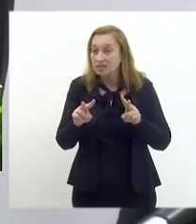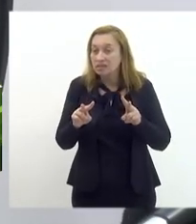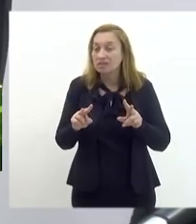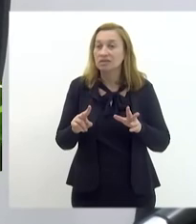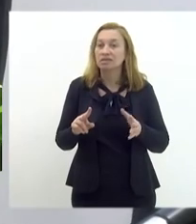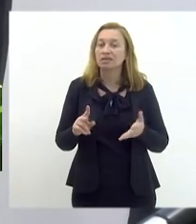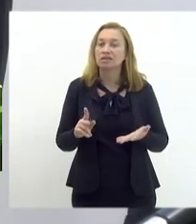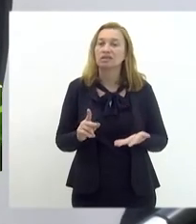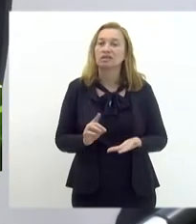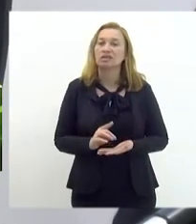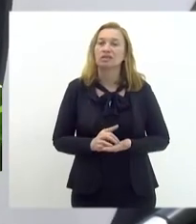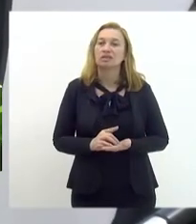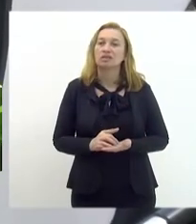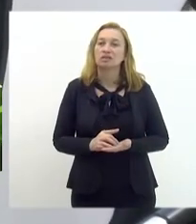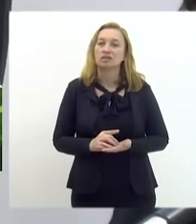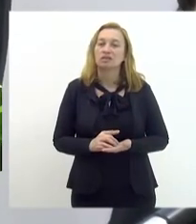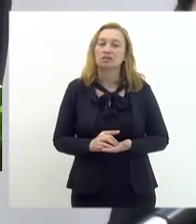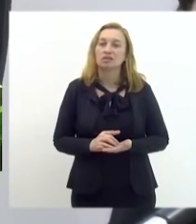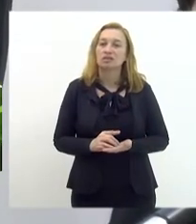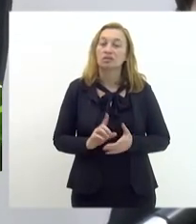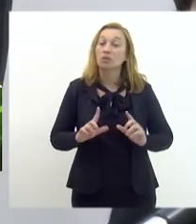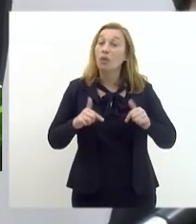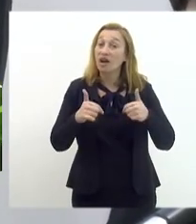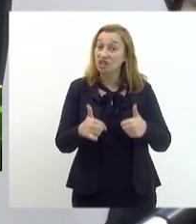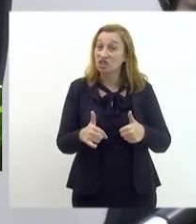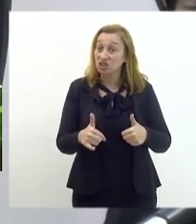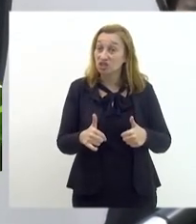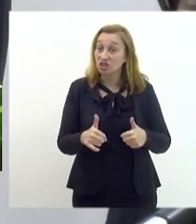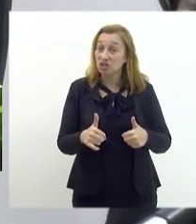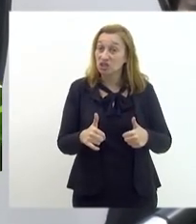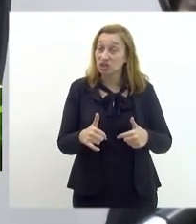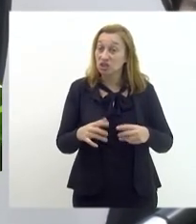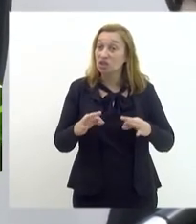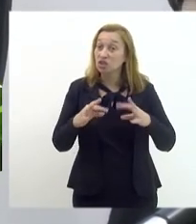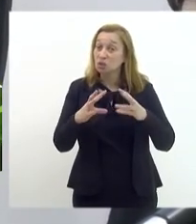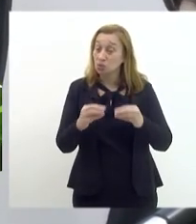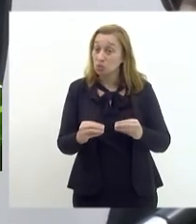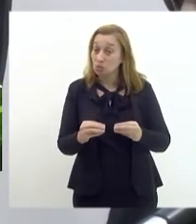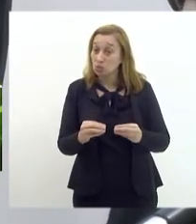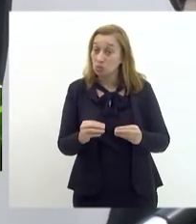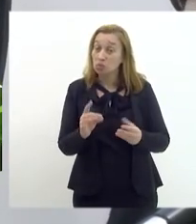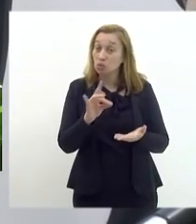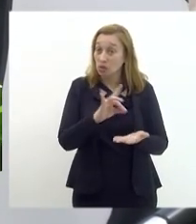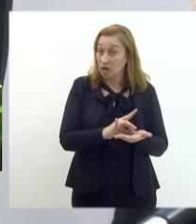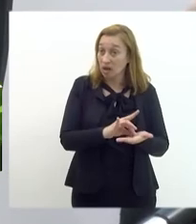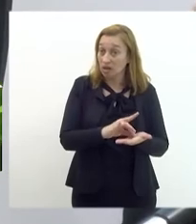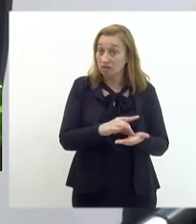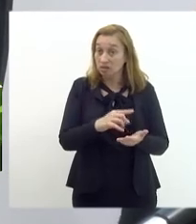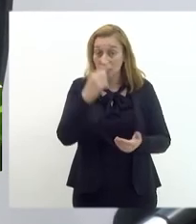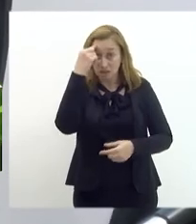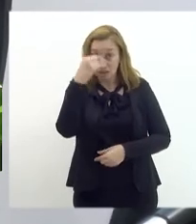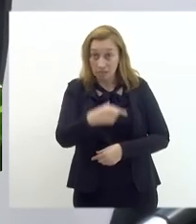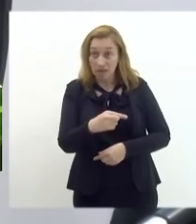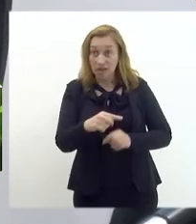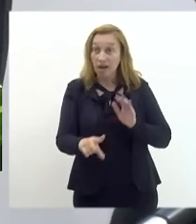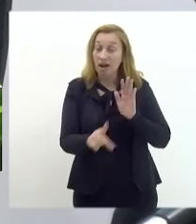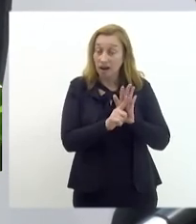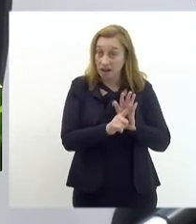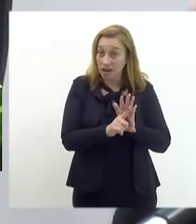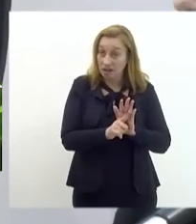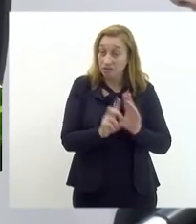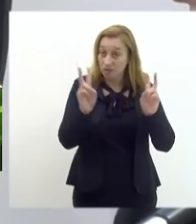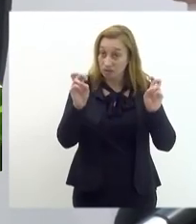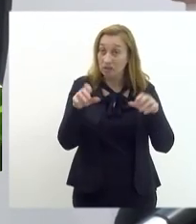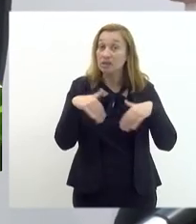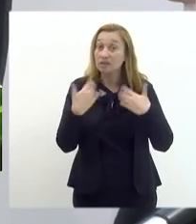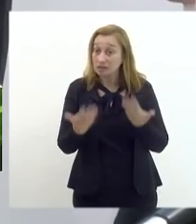realização, no rigor de tudo que manda as legislações pertinentes à matéria.